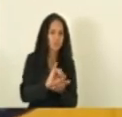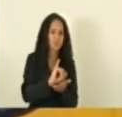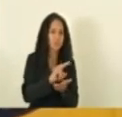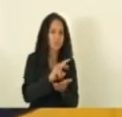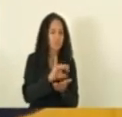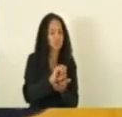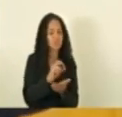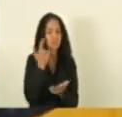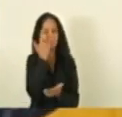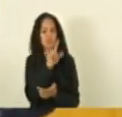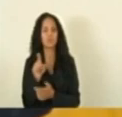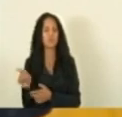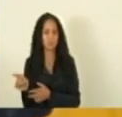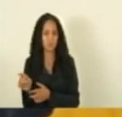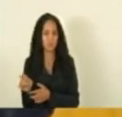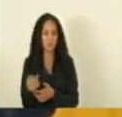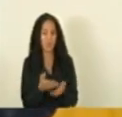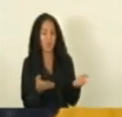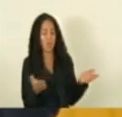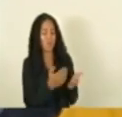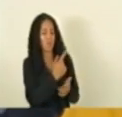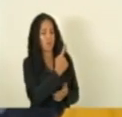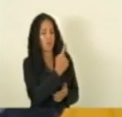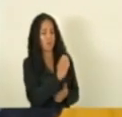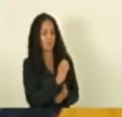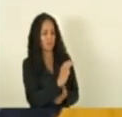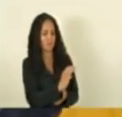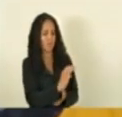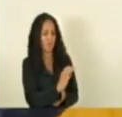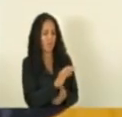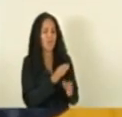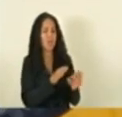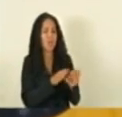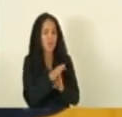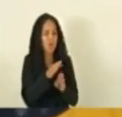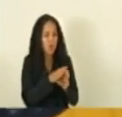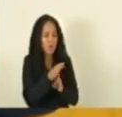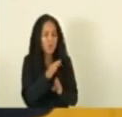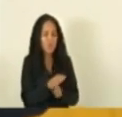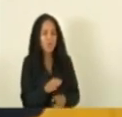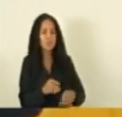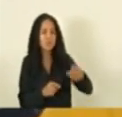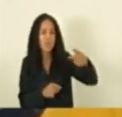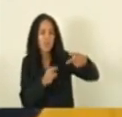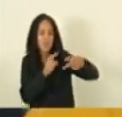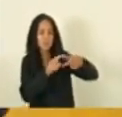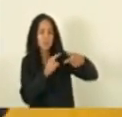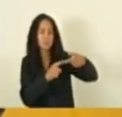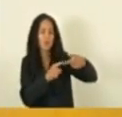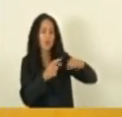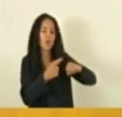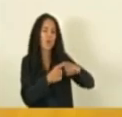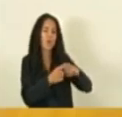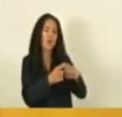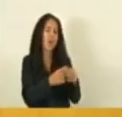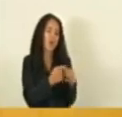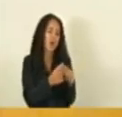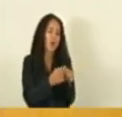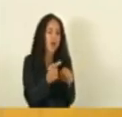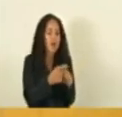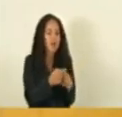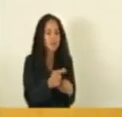prevaleceu ele. Agora, a PEC, ele orienta dois artigos à Constituição do Estado